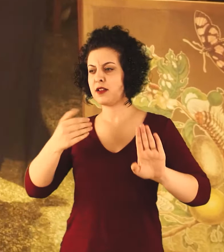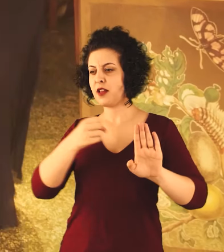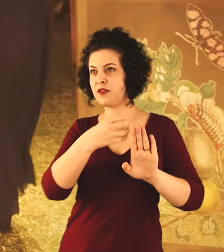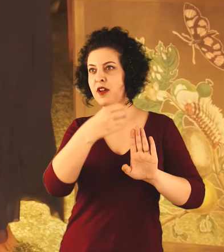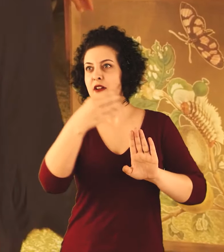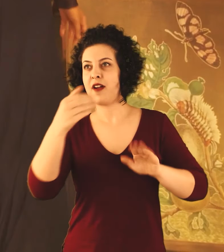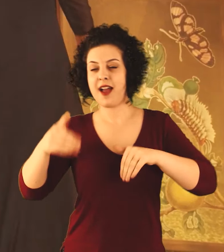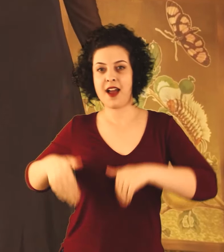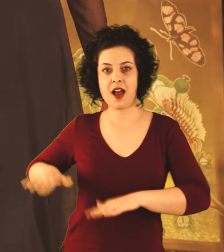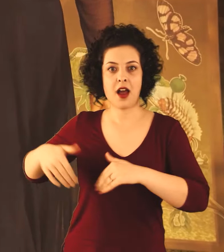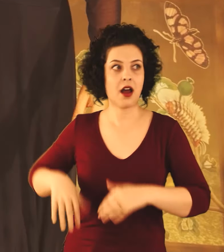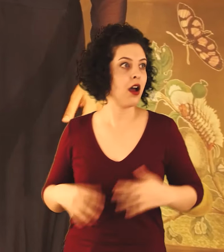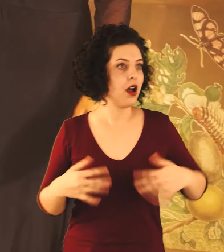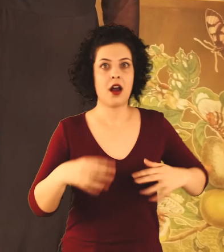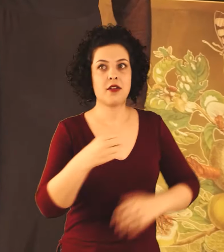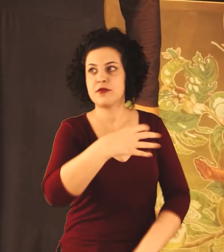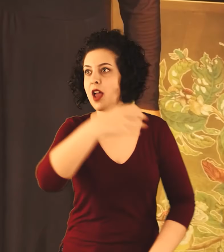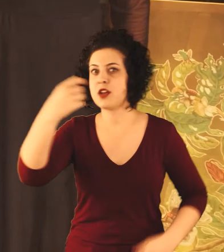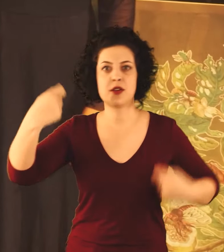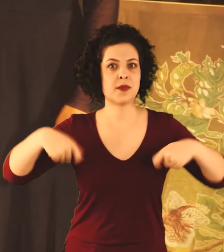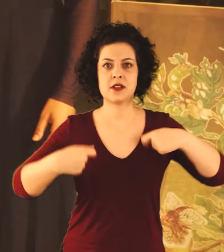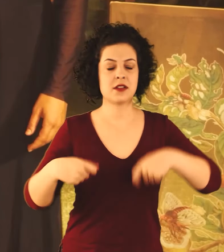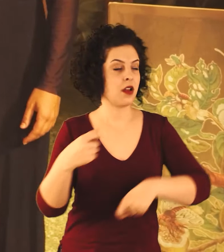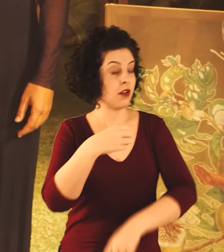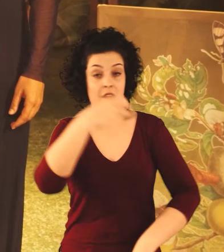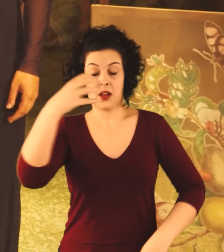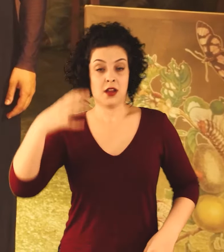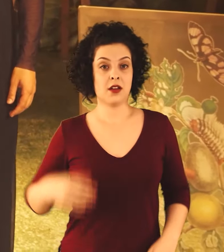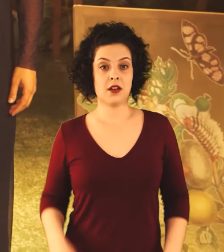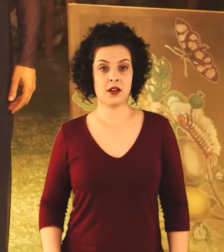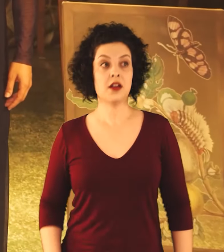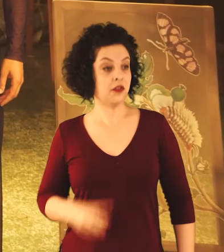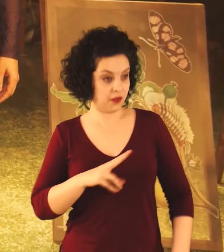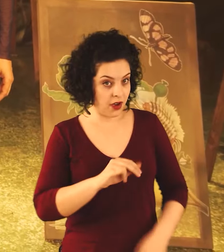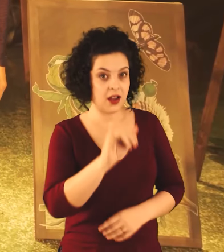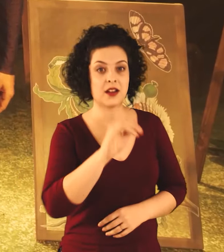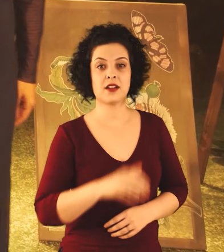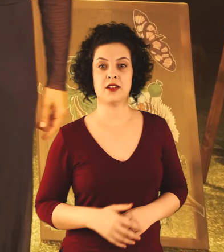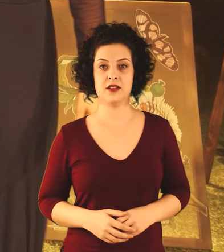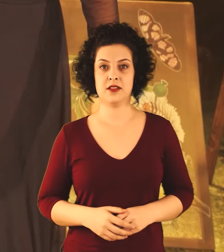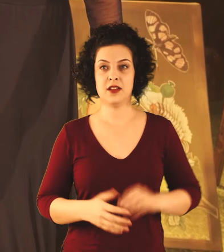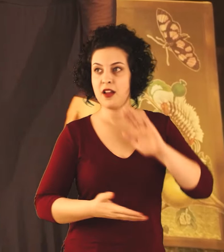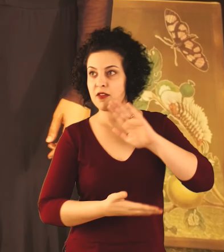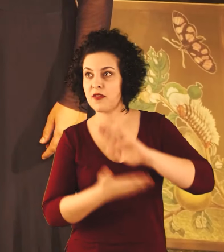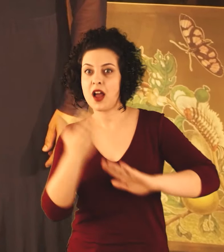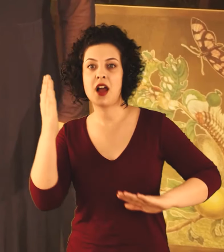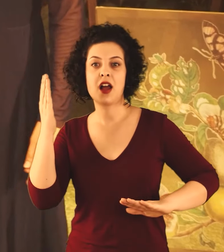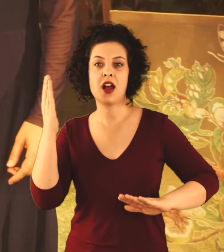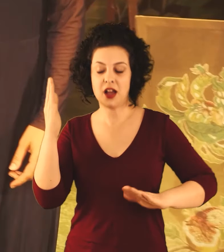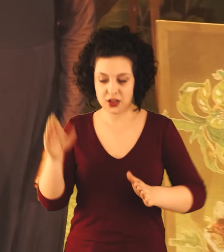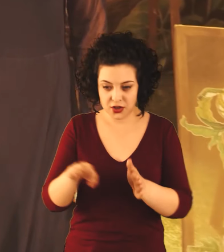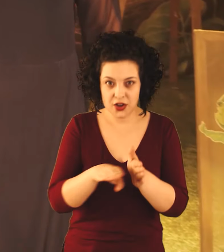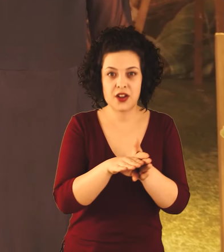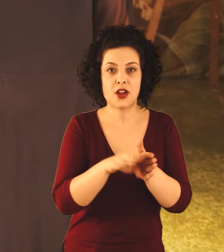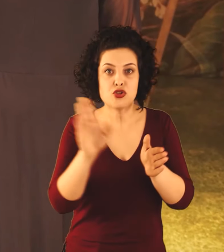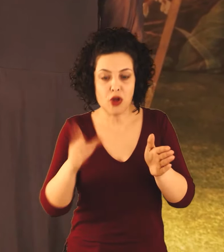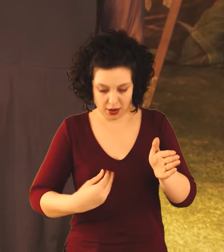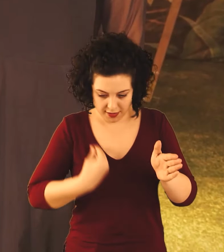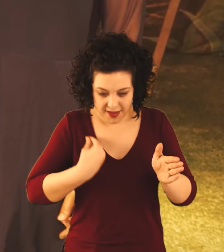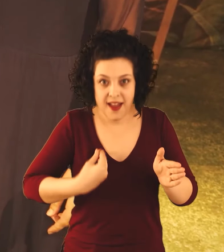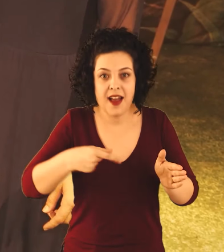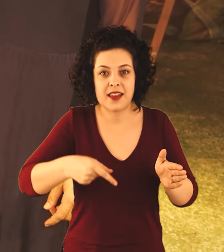da viagem para o Suriname. A viagem? Eu preciso fazer essa viagem. A narradora entrega a mala à Maria. Você já partiu? Você já chegou?